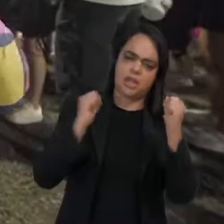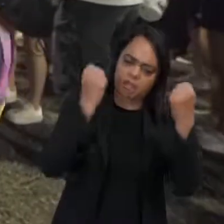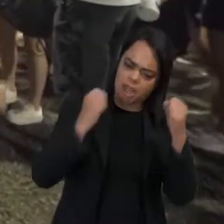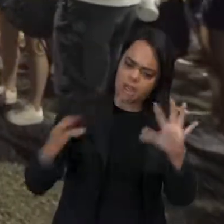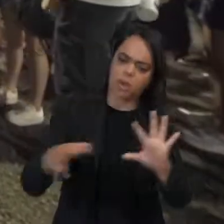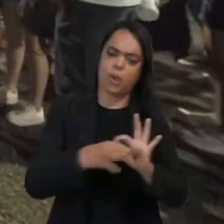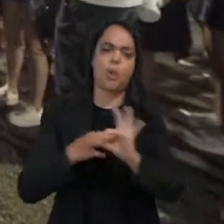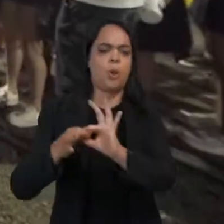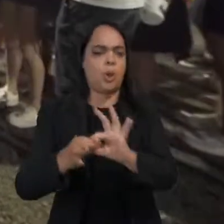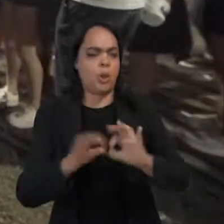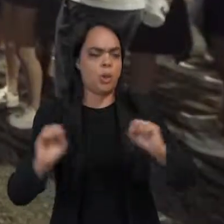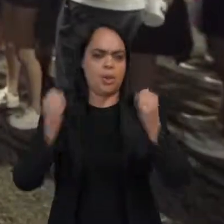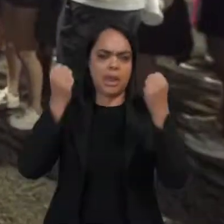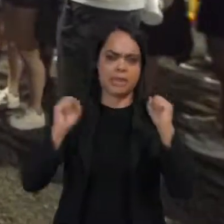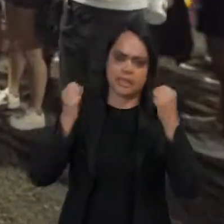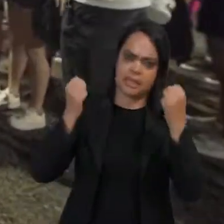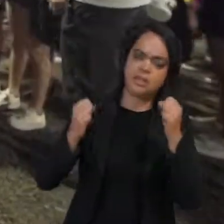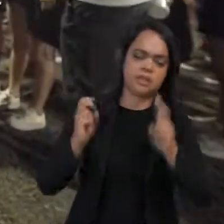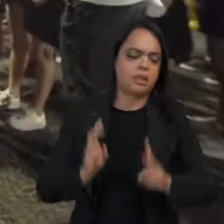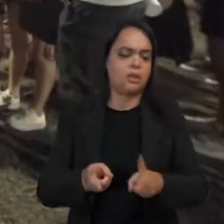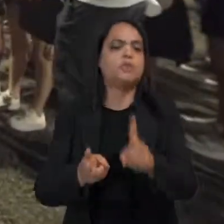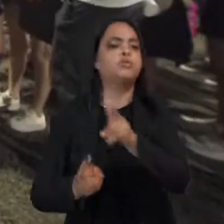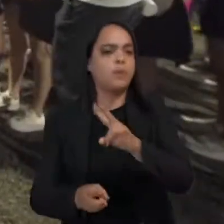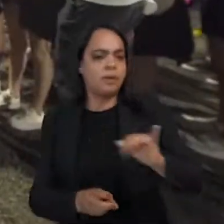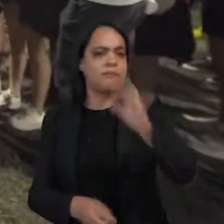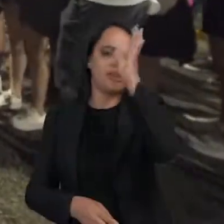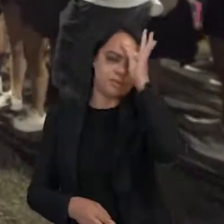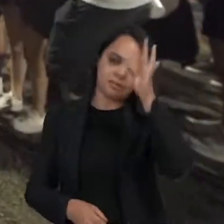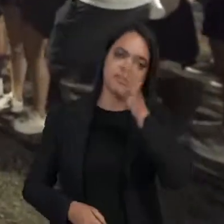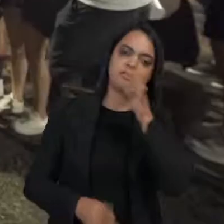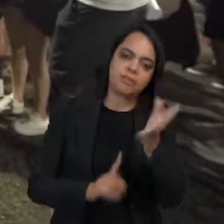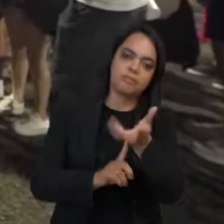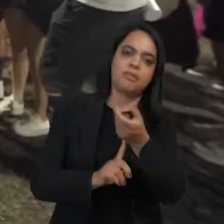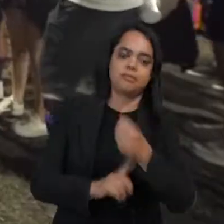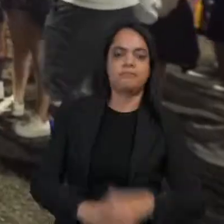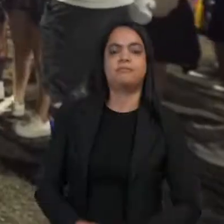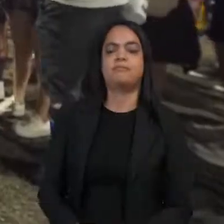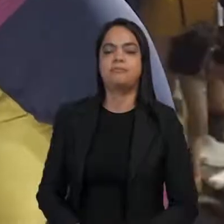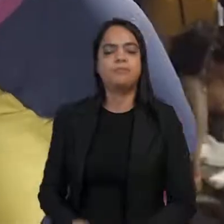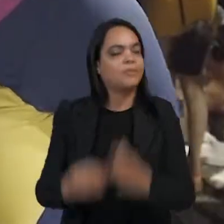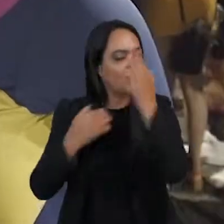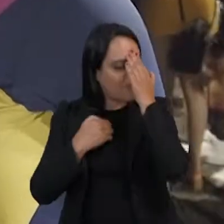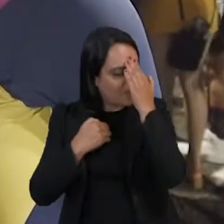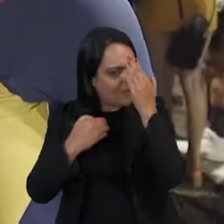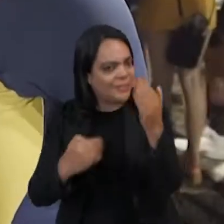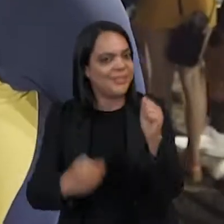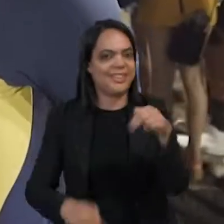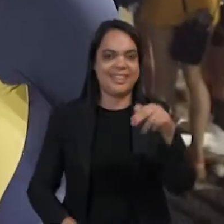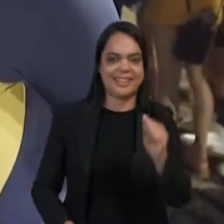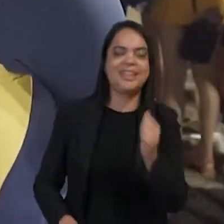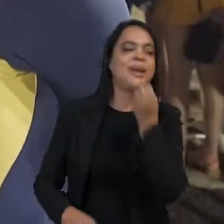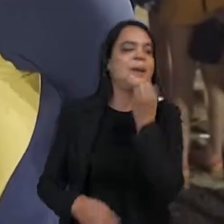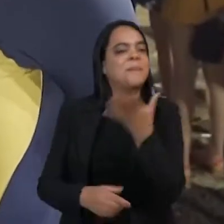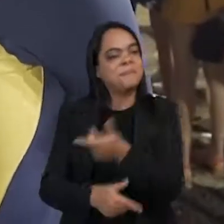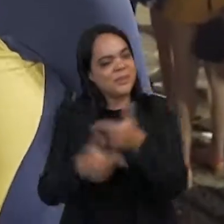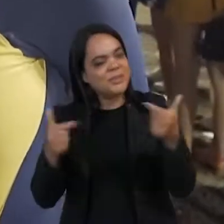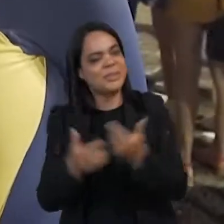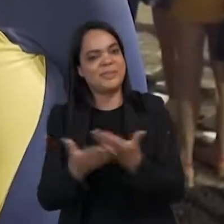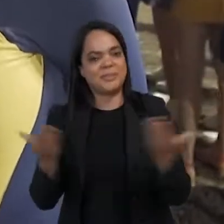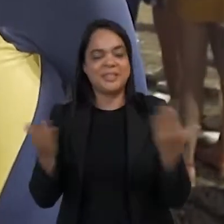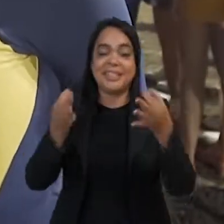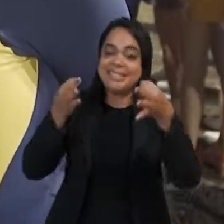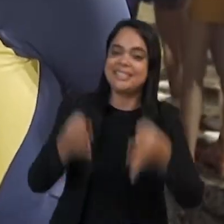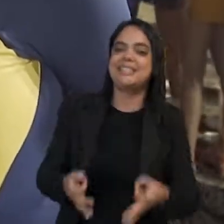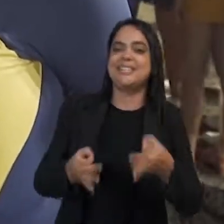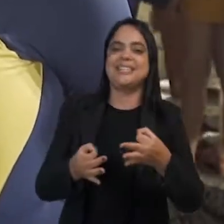atléticas, comunhão entre todas as atléticas, então isso ainda vai continuar sendo tradição na Atlética das Artes. Muito obrigado, Ana. Uma boa sorte